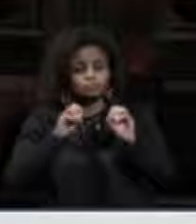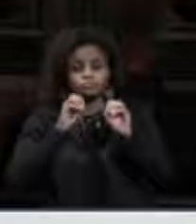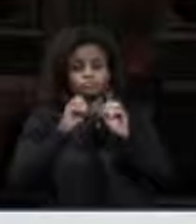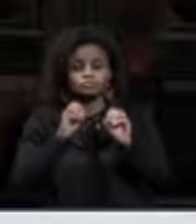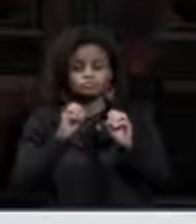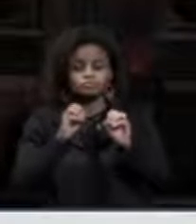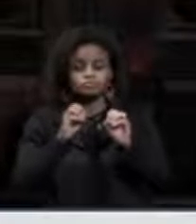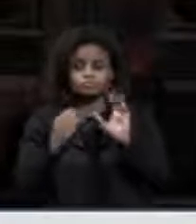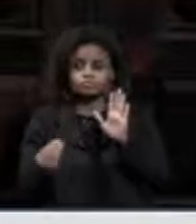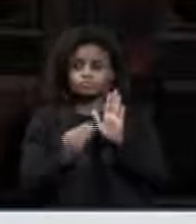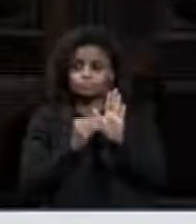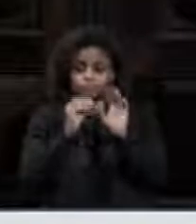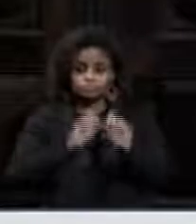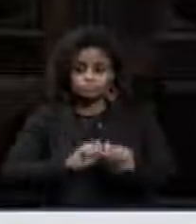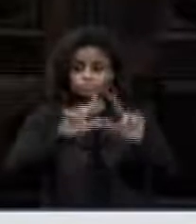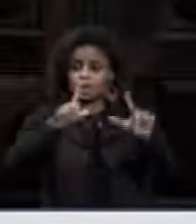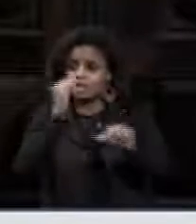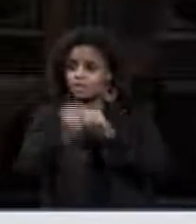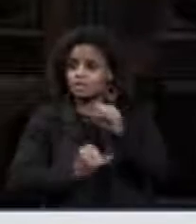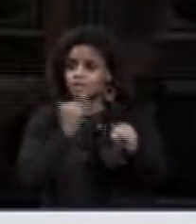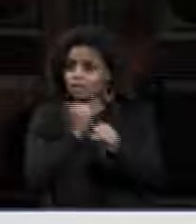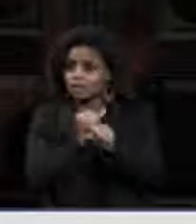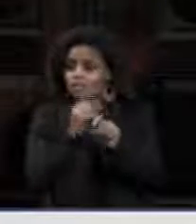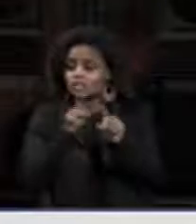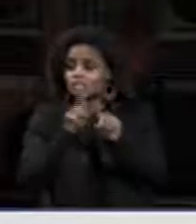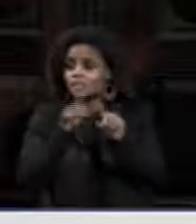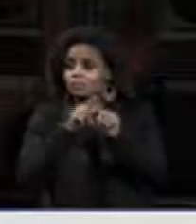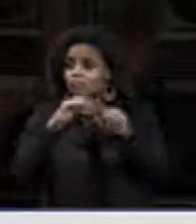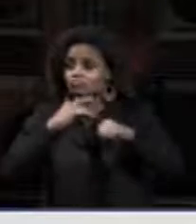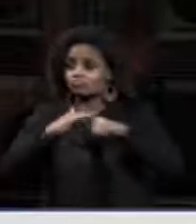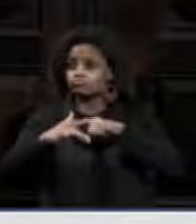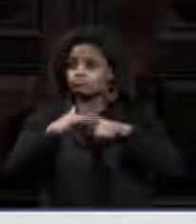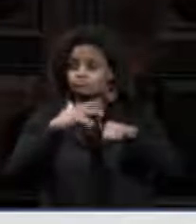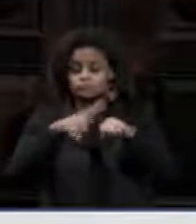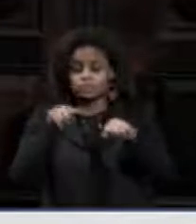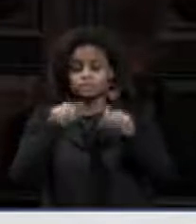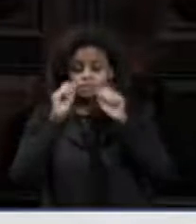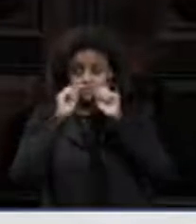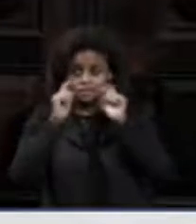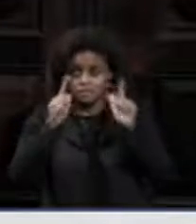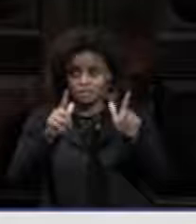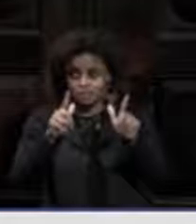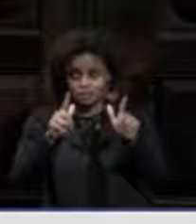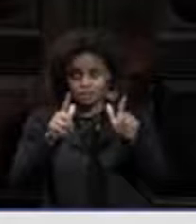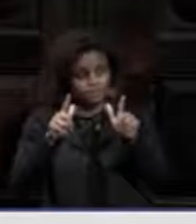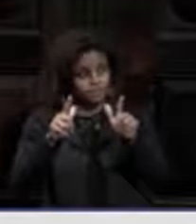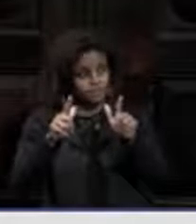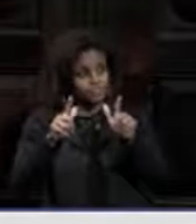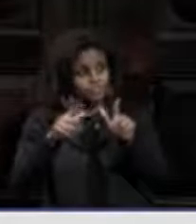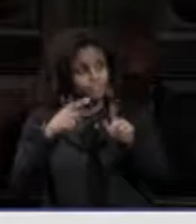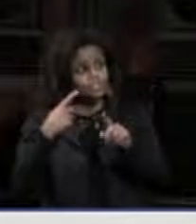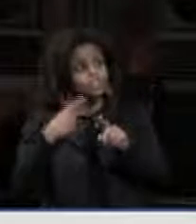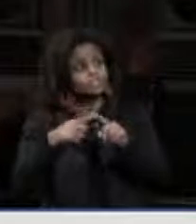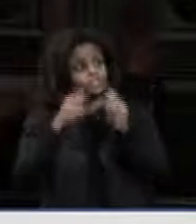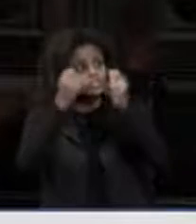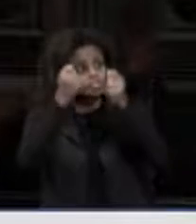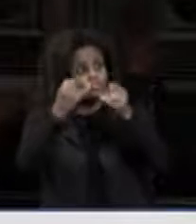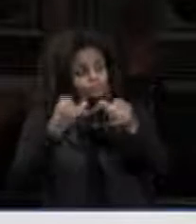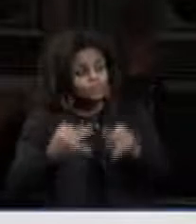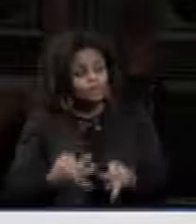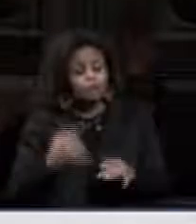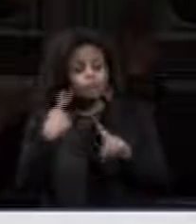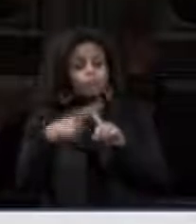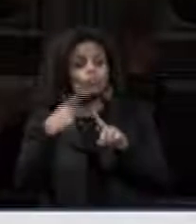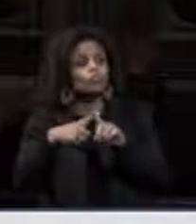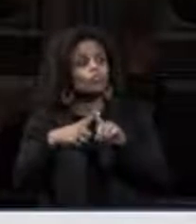redes sociais da Alerj, publicado exatamente as justificativas das